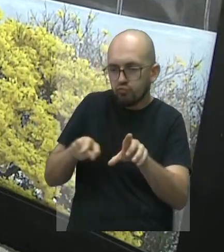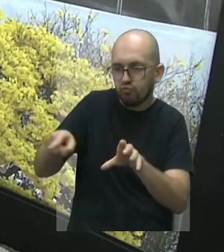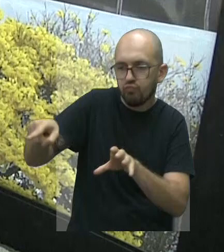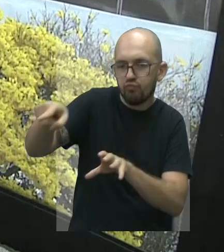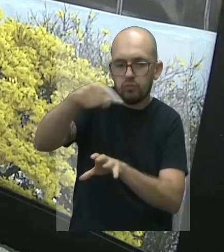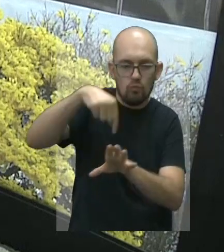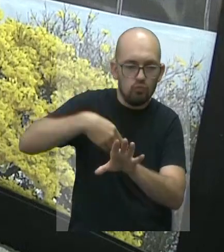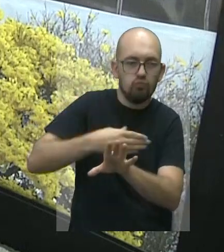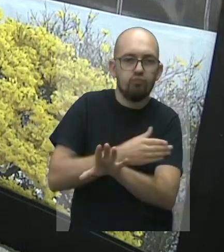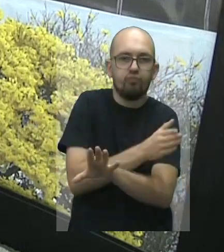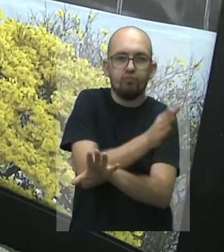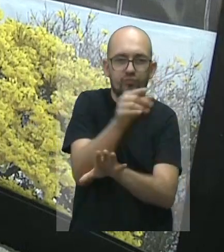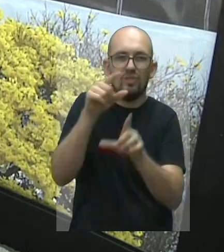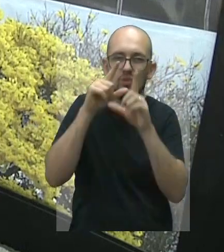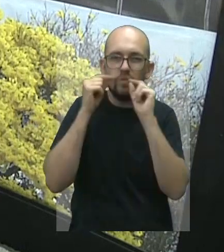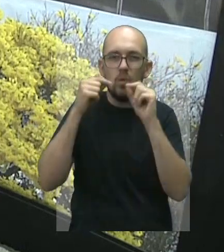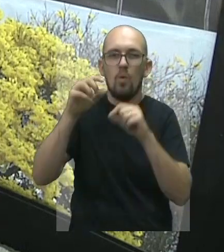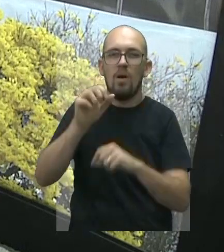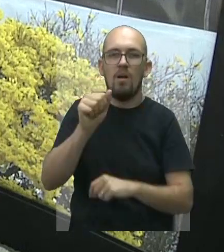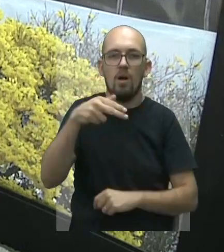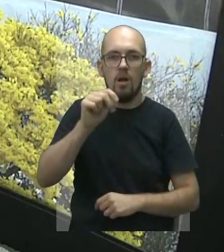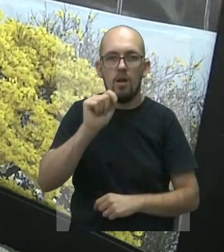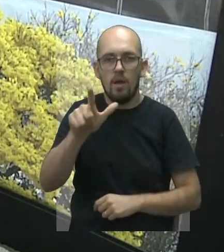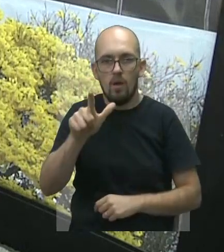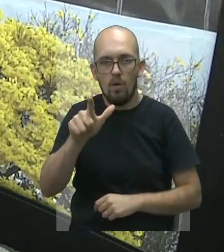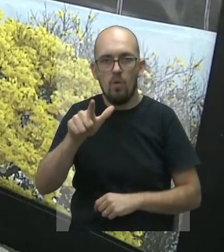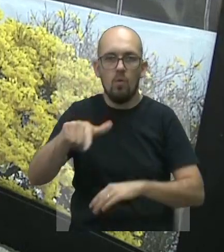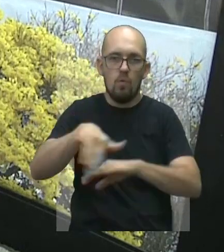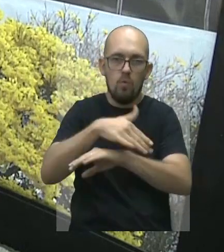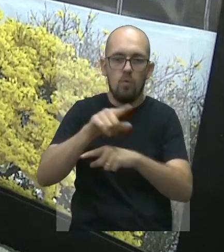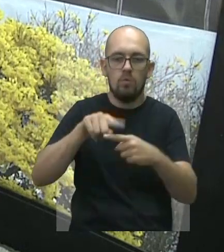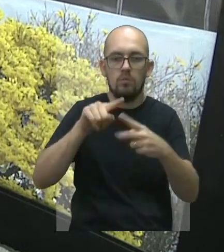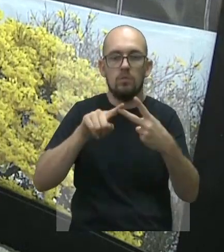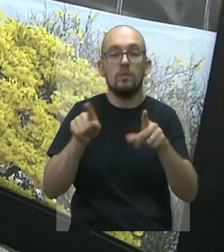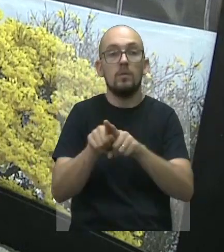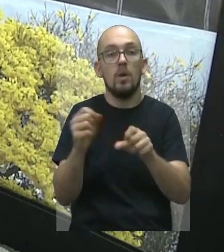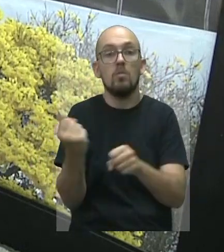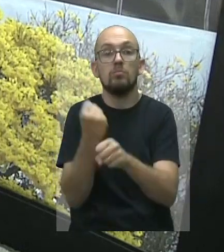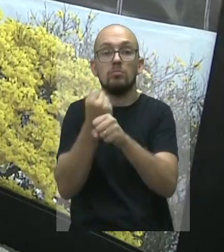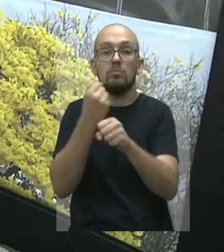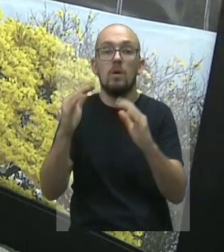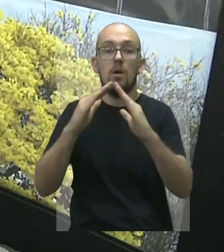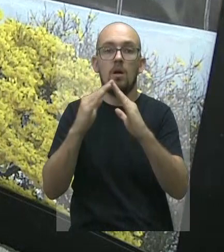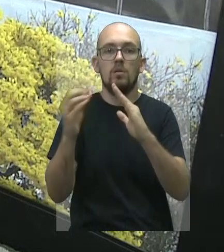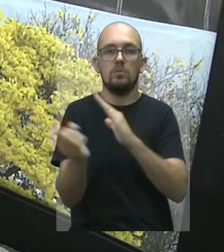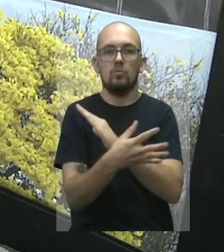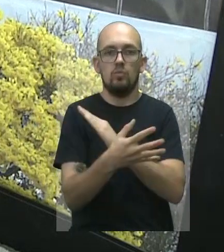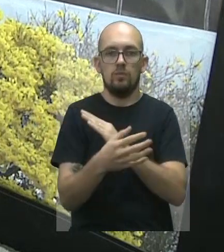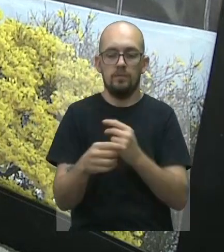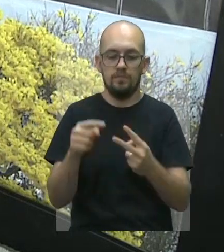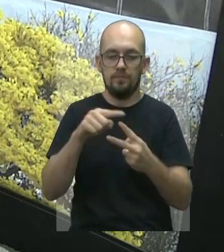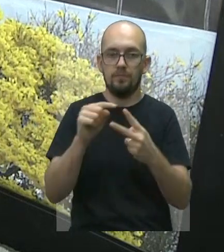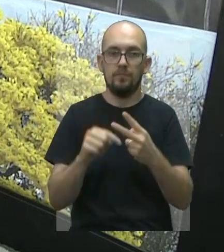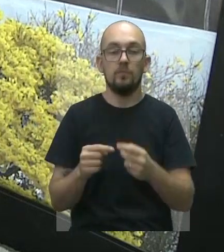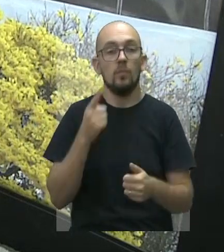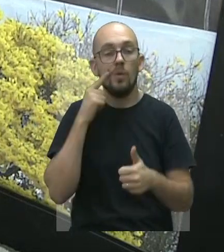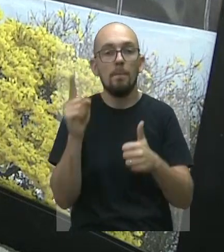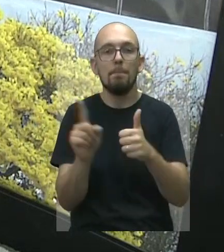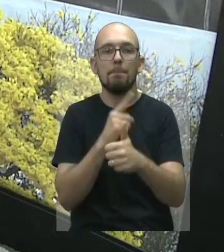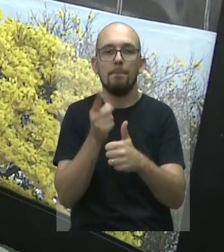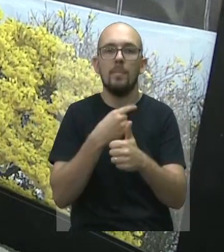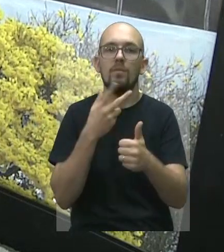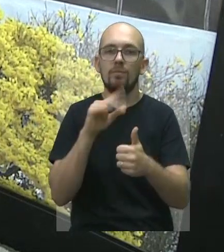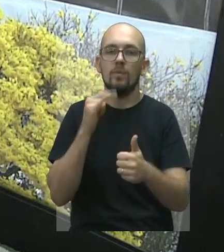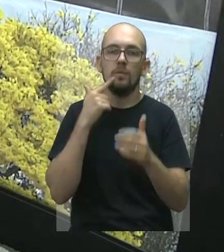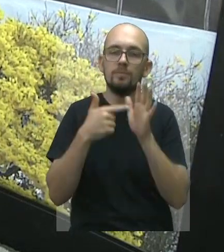os parâmetros para construções aqui na cidade. A gente vai ouvir agora a primeira fala do secretário de Desenvolvimento